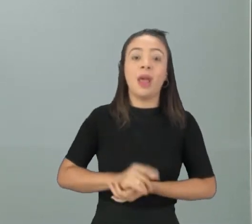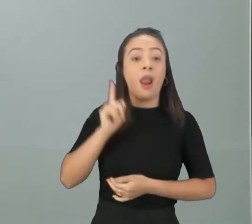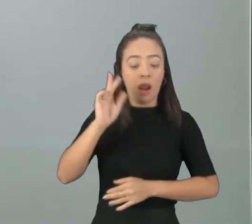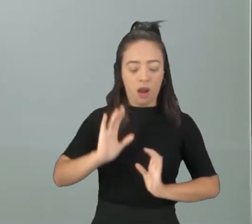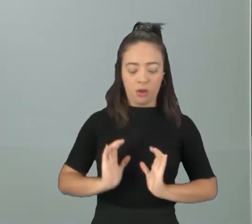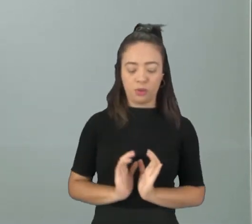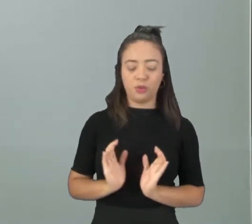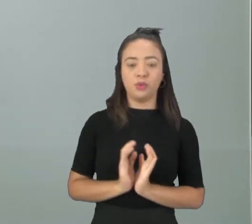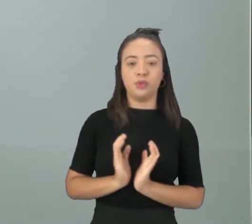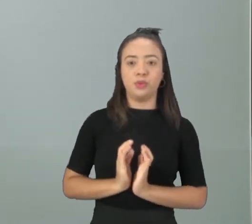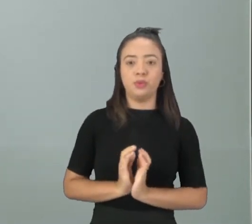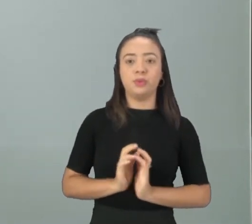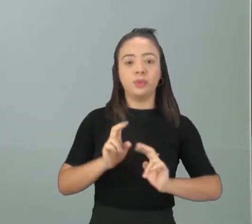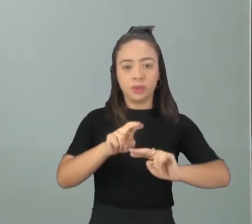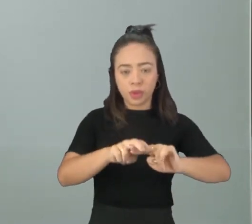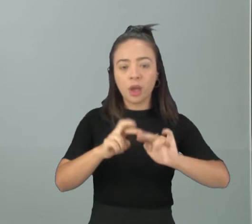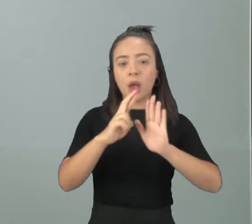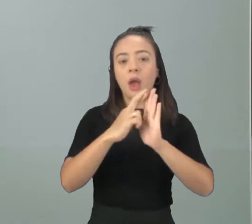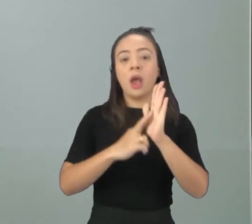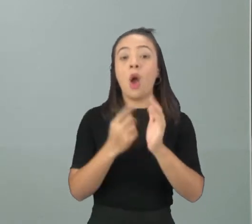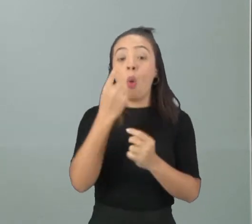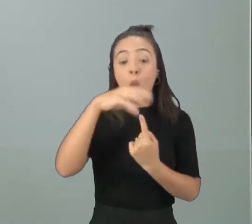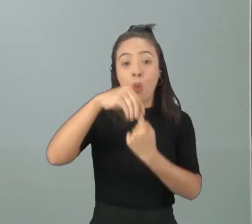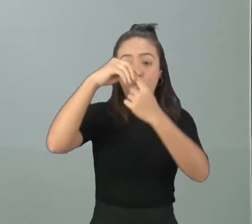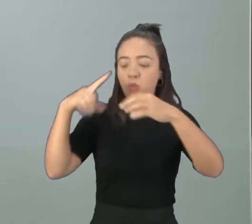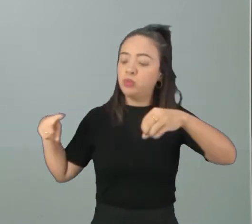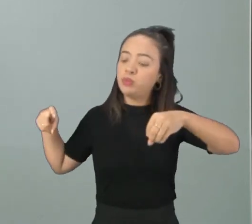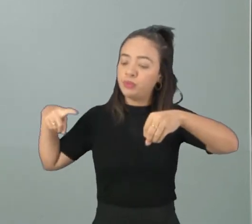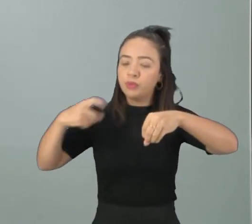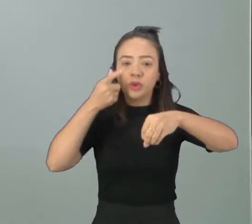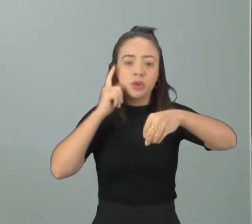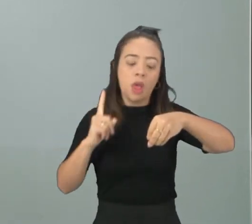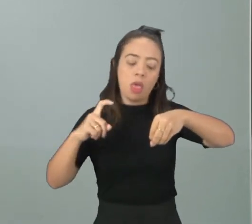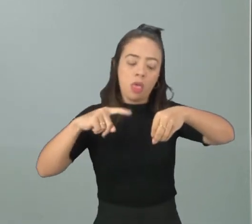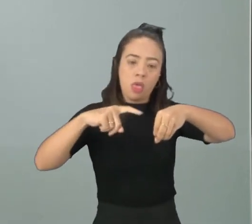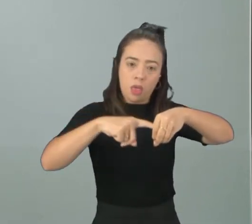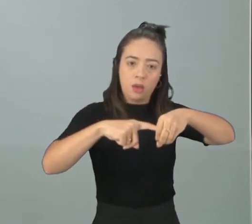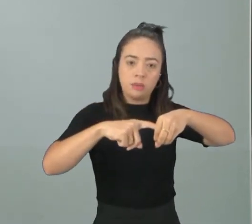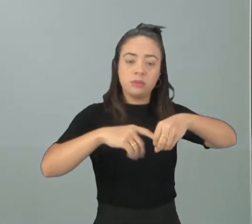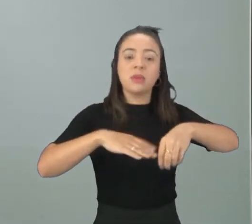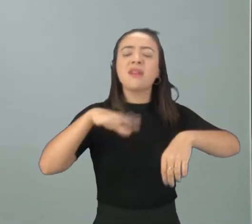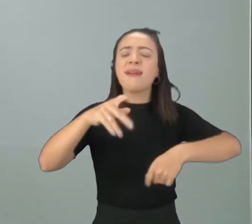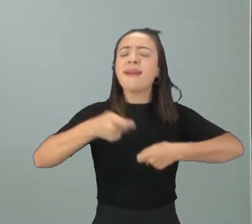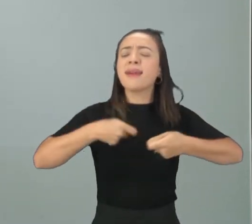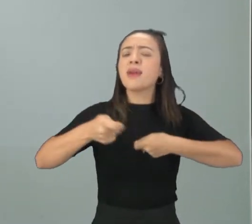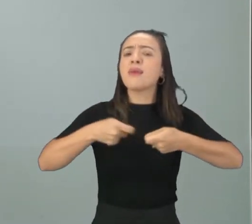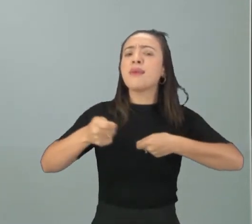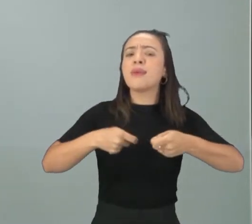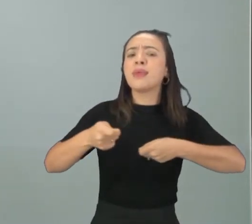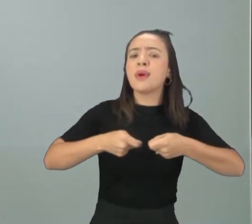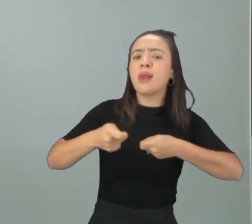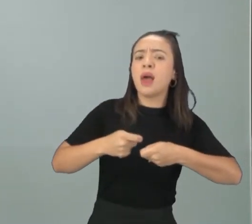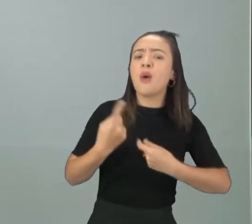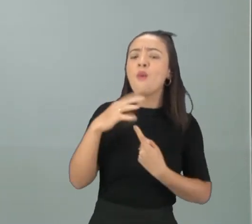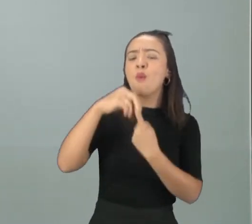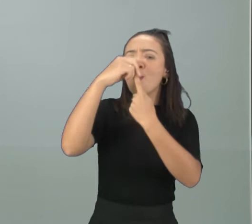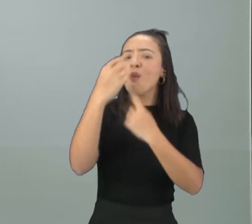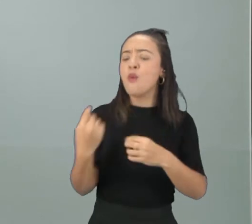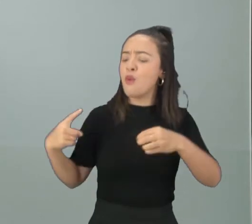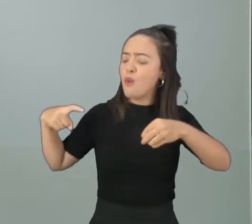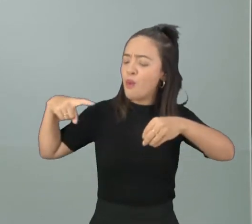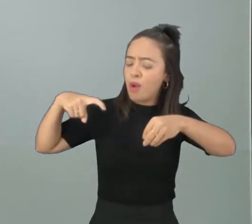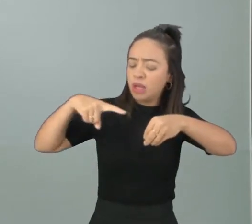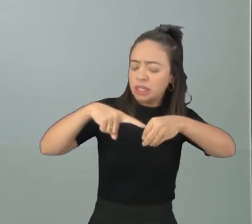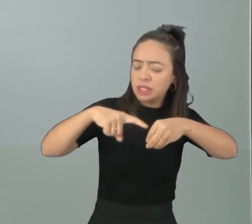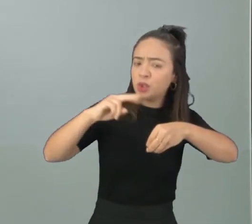útero, tá? Então, a regra é: um espermatozoide vai penetrar um ovócito. Quem faz o controle dessa penetração única é